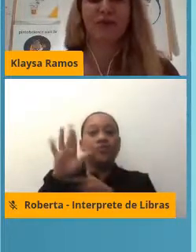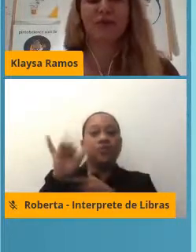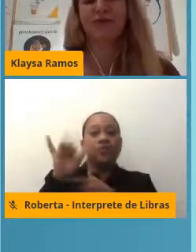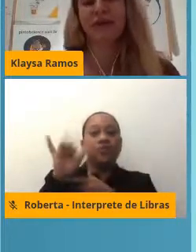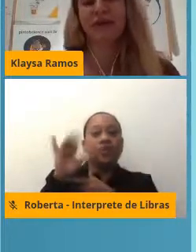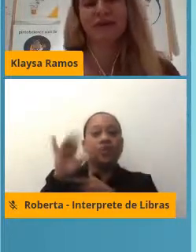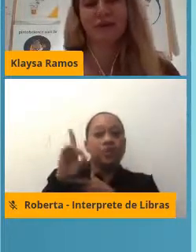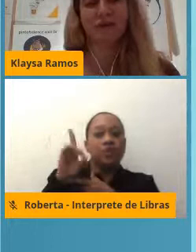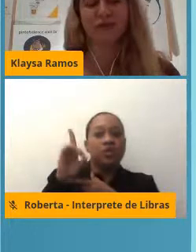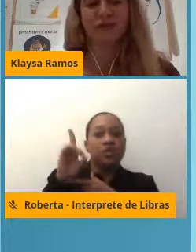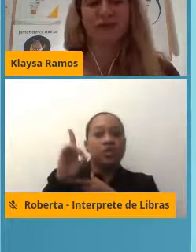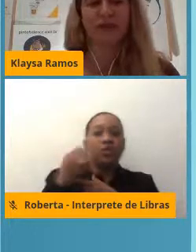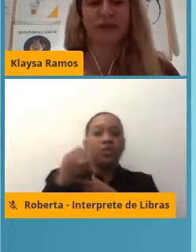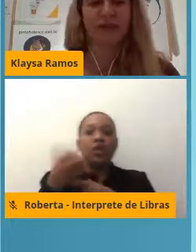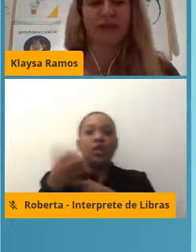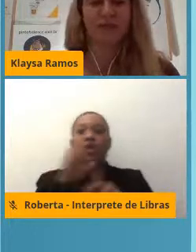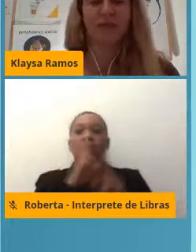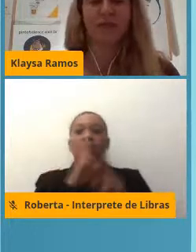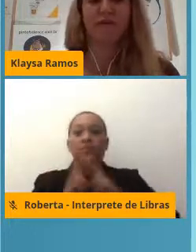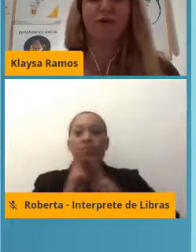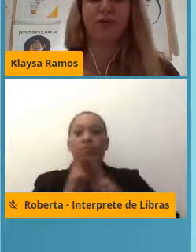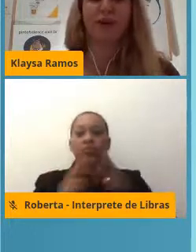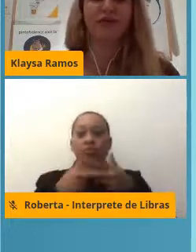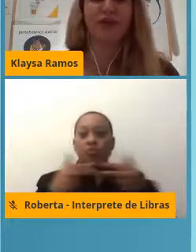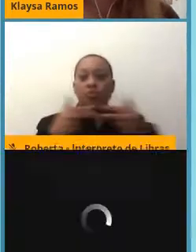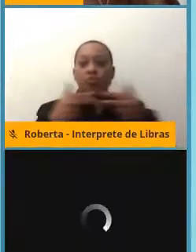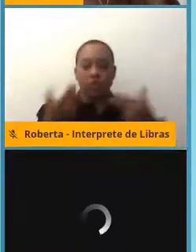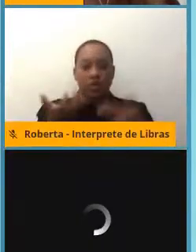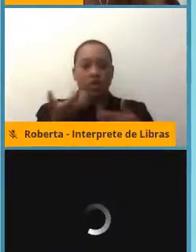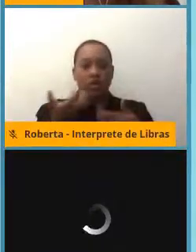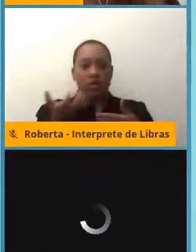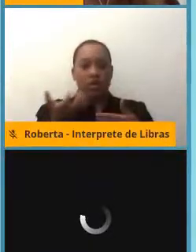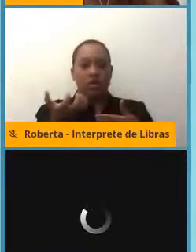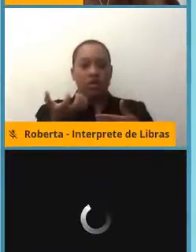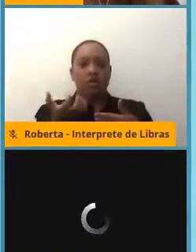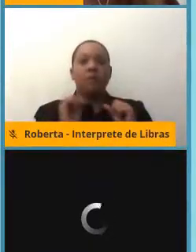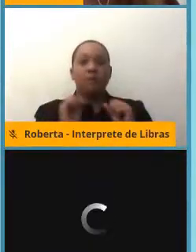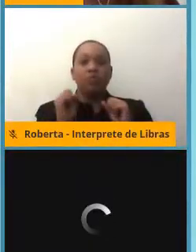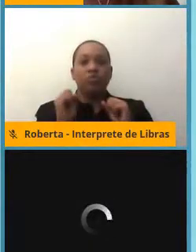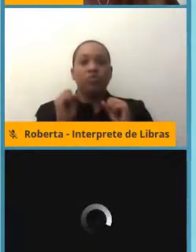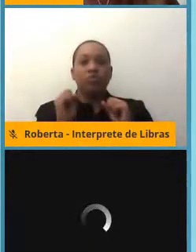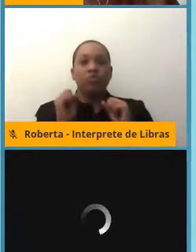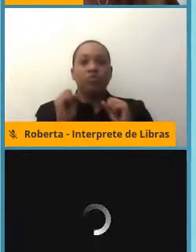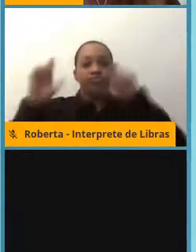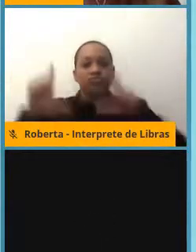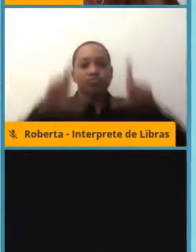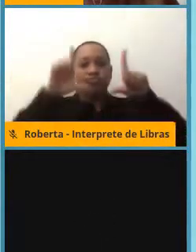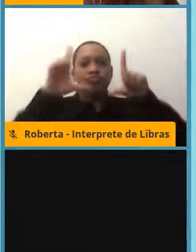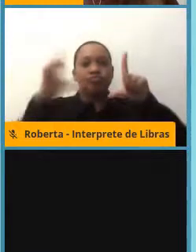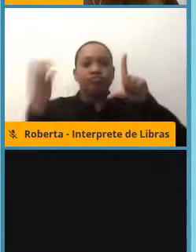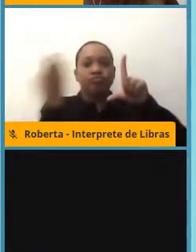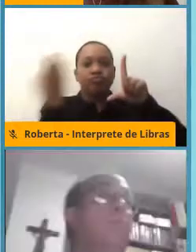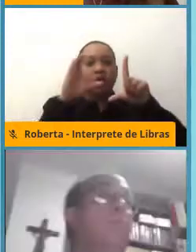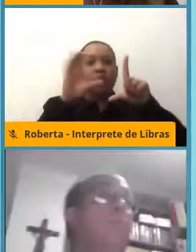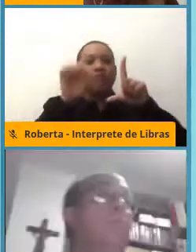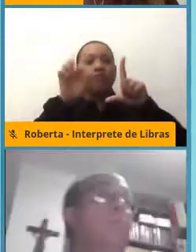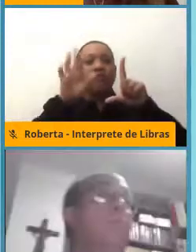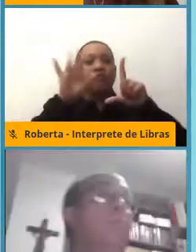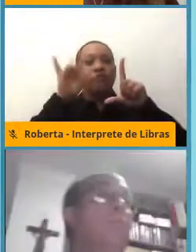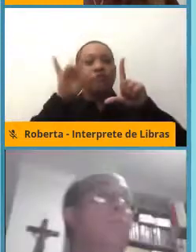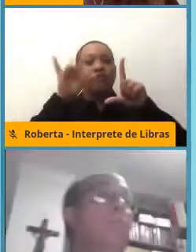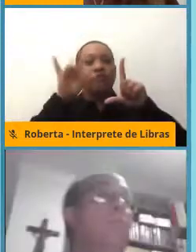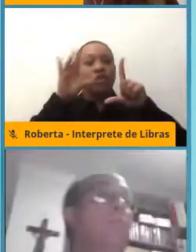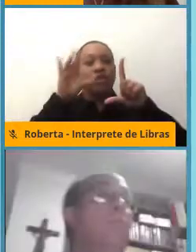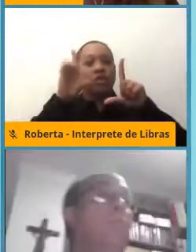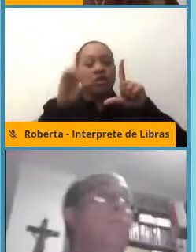Acho que pode colocar o Fernando, por favor, para ele já ir respondendo. O pessoal já fez umas perguntas aí no